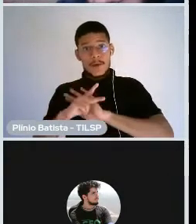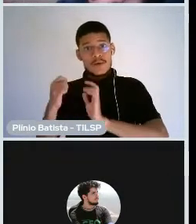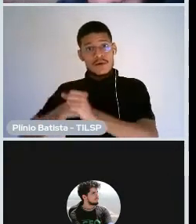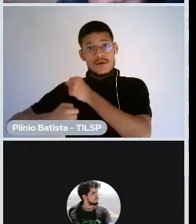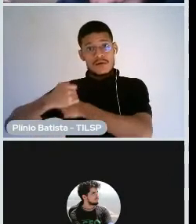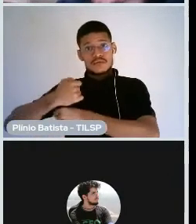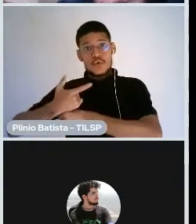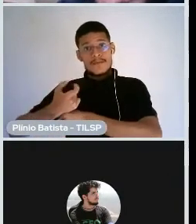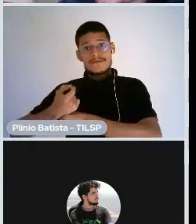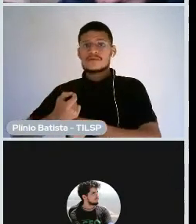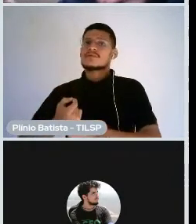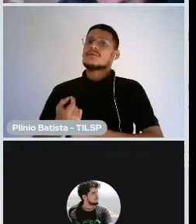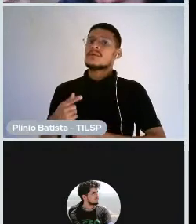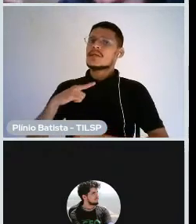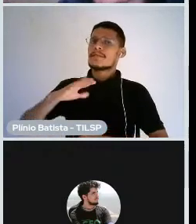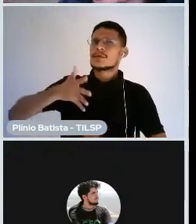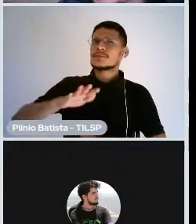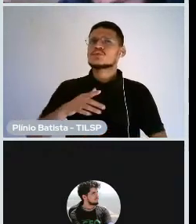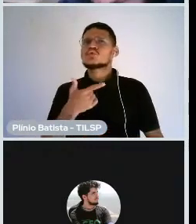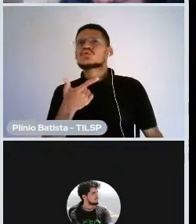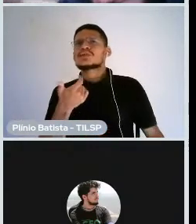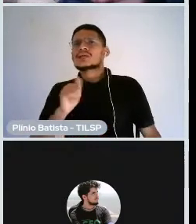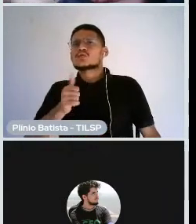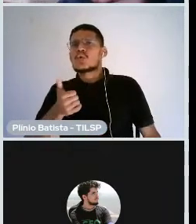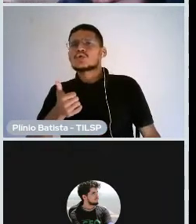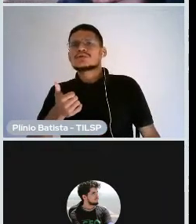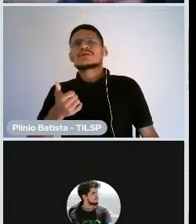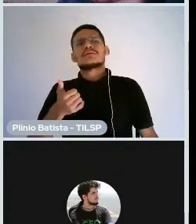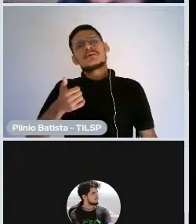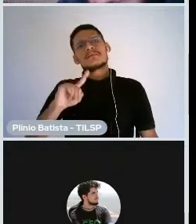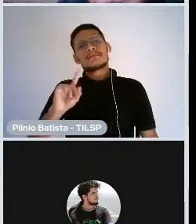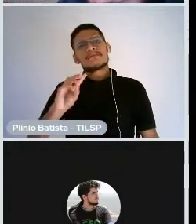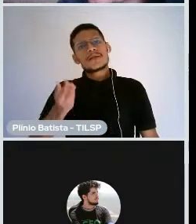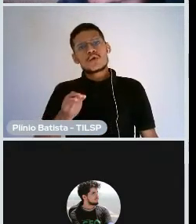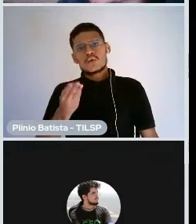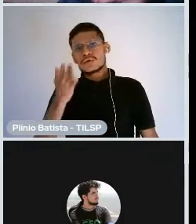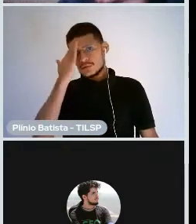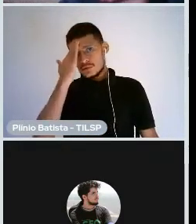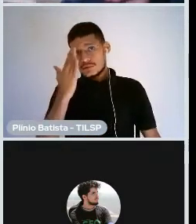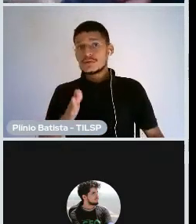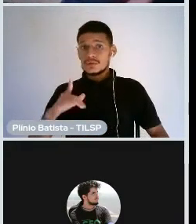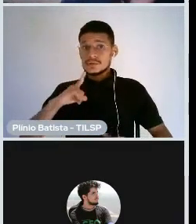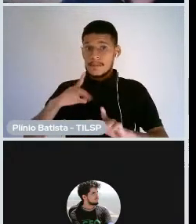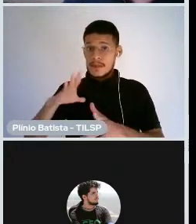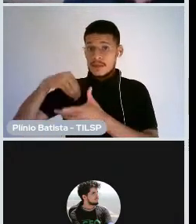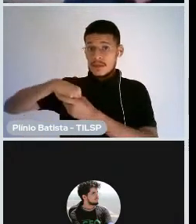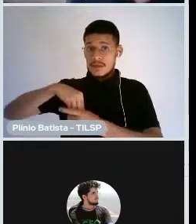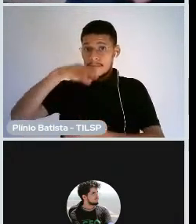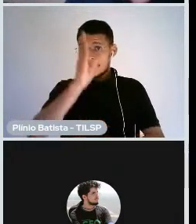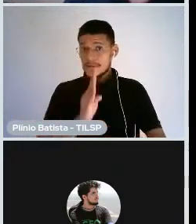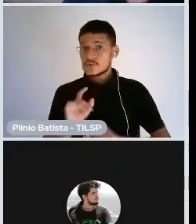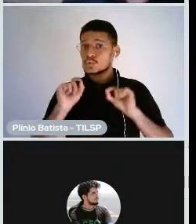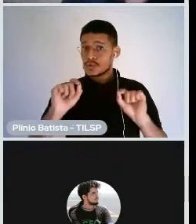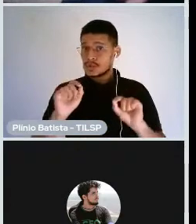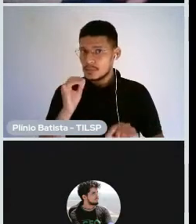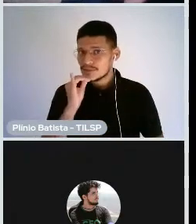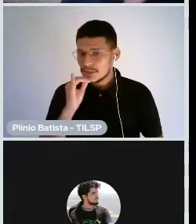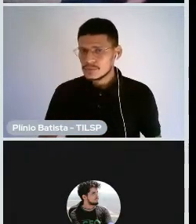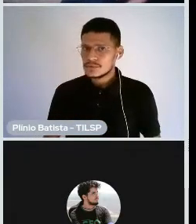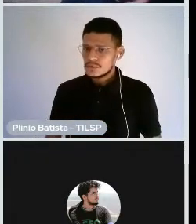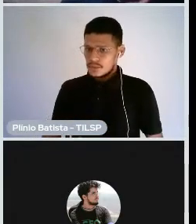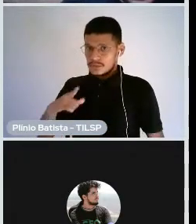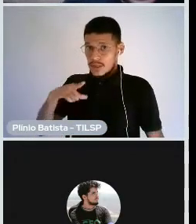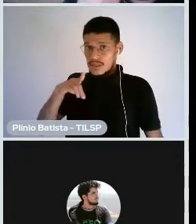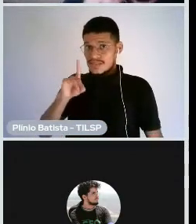de 211 milhões, né? Isso foi um dado de 2020. Com o território do Brasil, sendo assim, a densidade